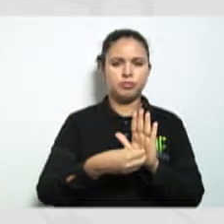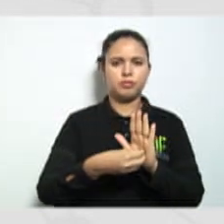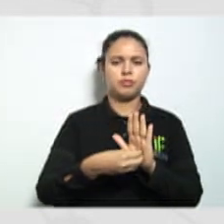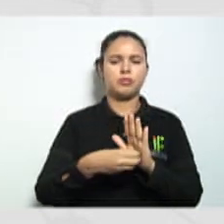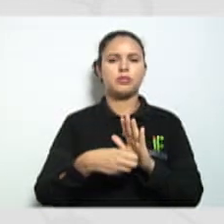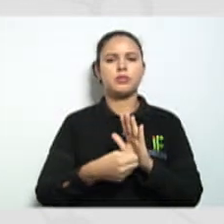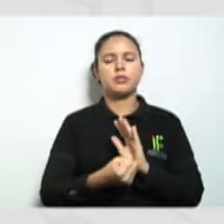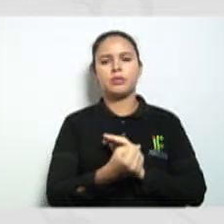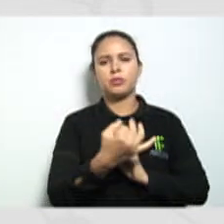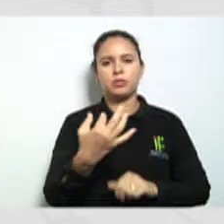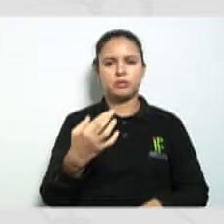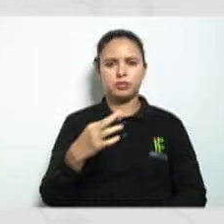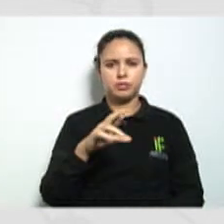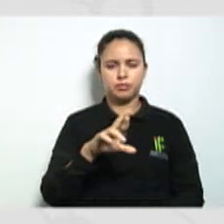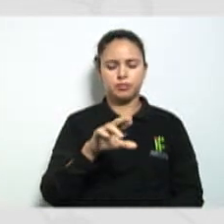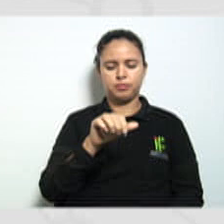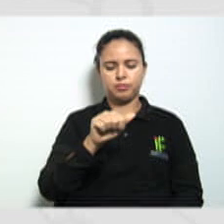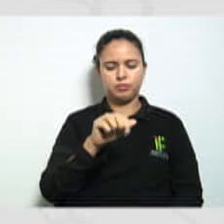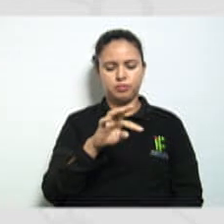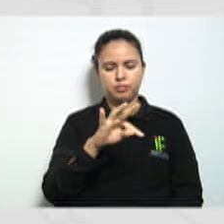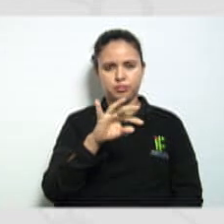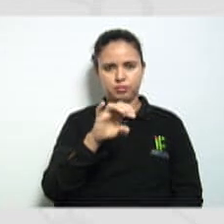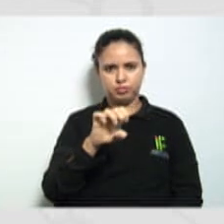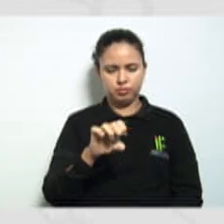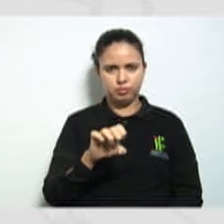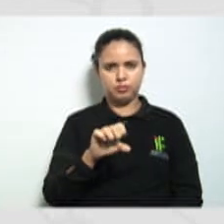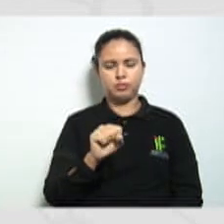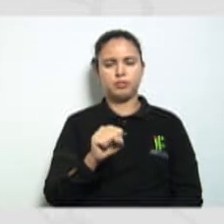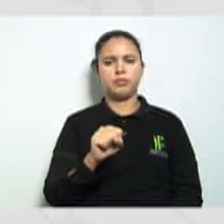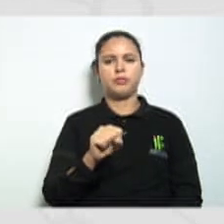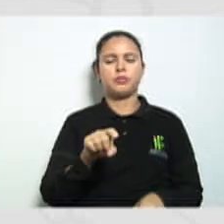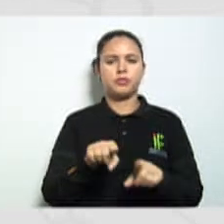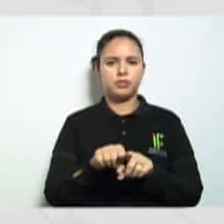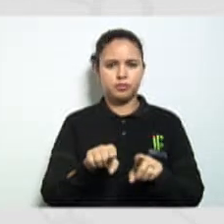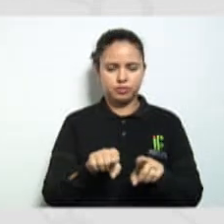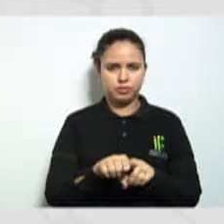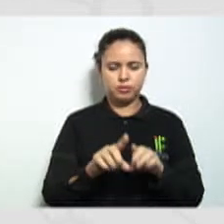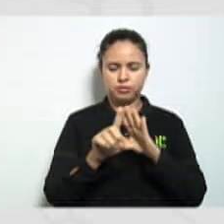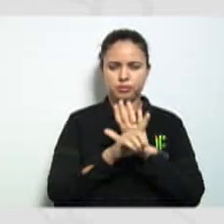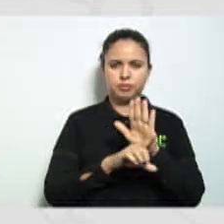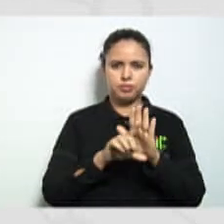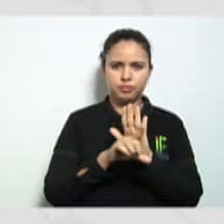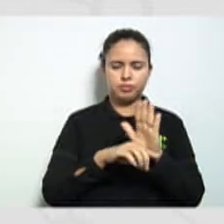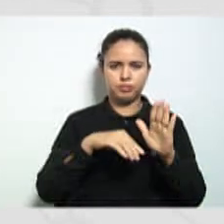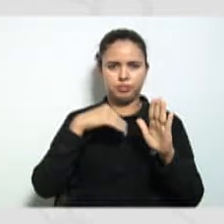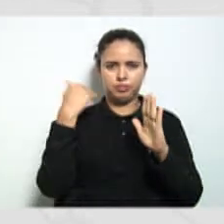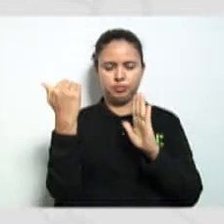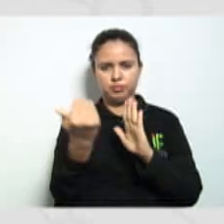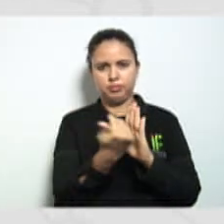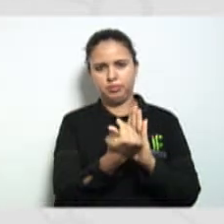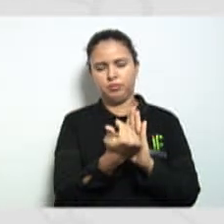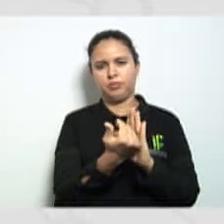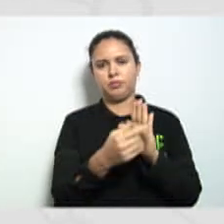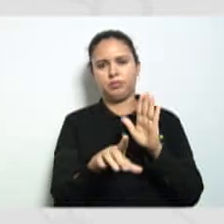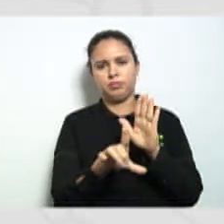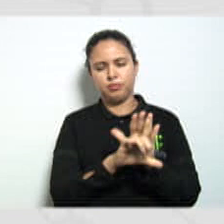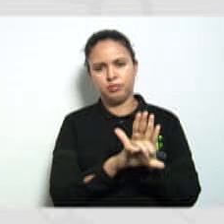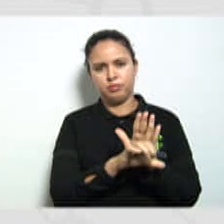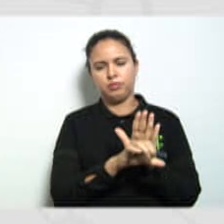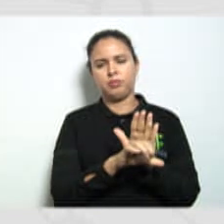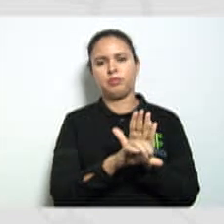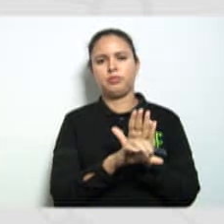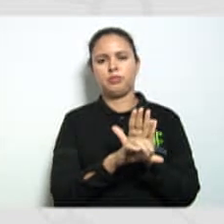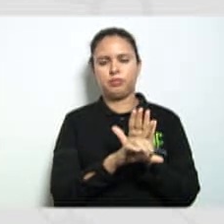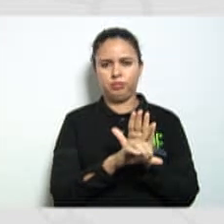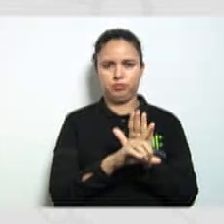da RATS e da reserva legal, em consonância com a Lei da Política Nacional